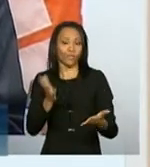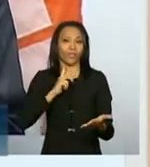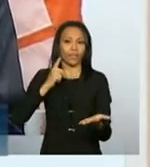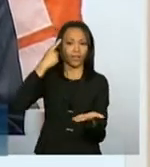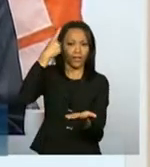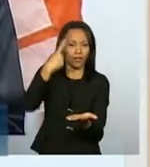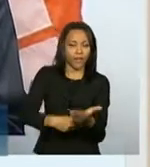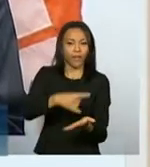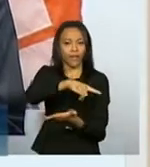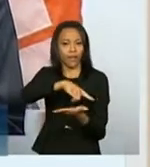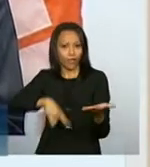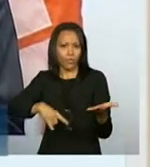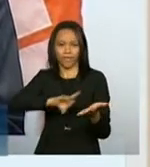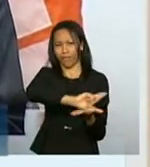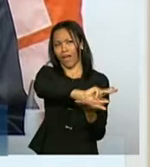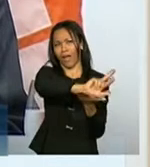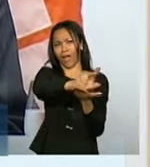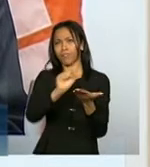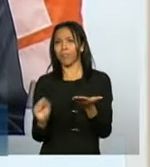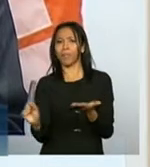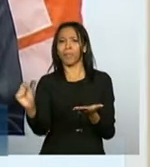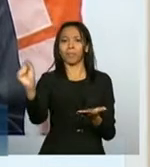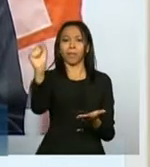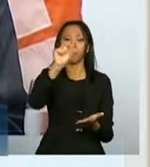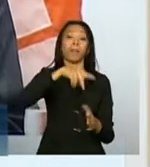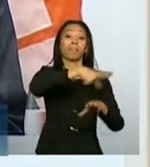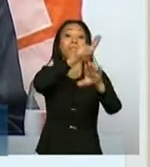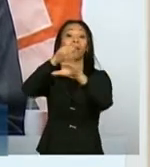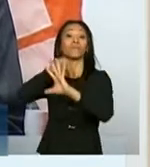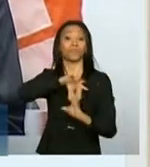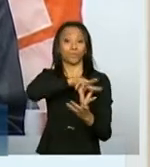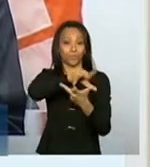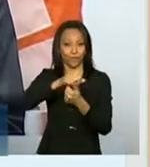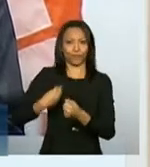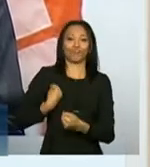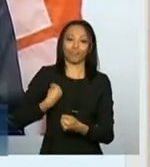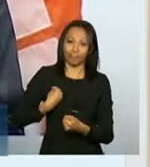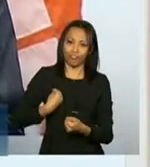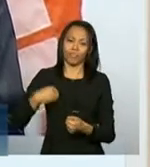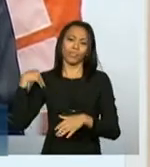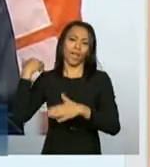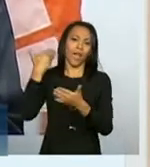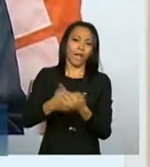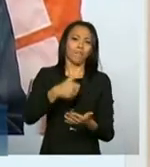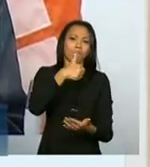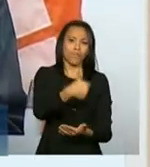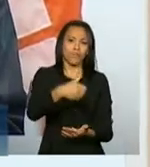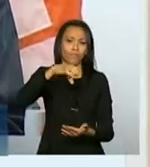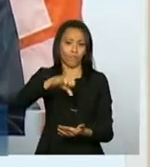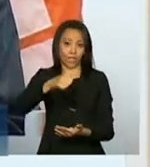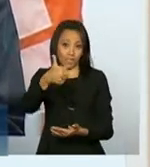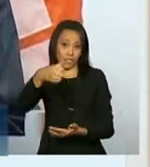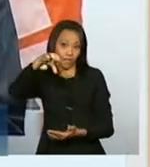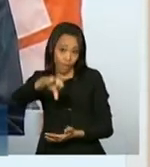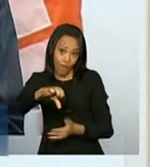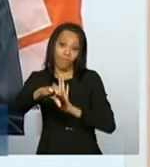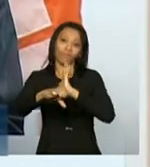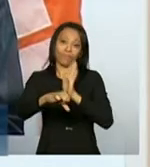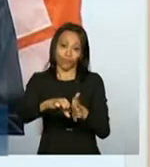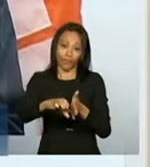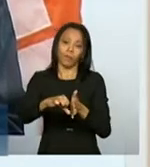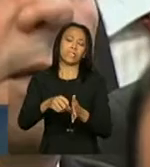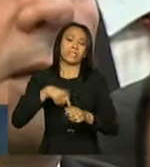em mais de uma dezena de países do mundo e, como eu disse, existente desde 1919. Com